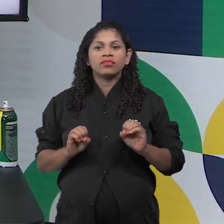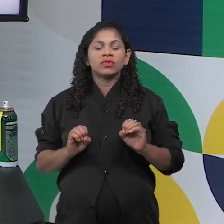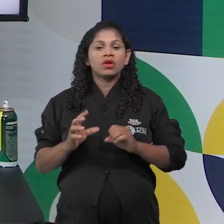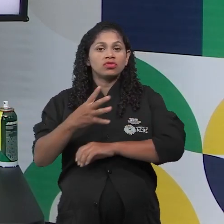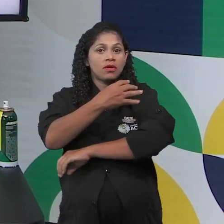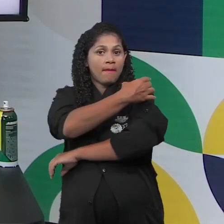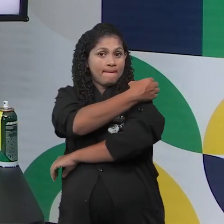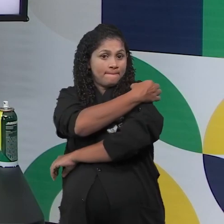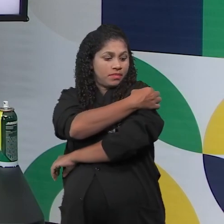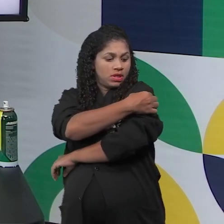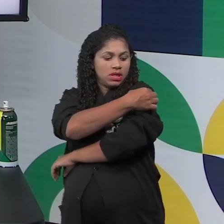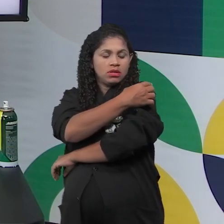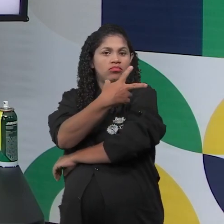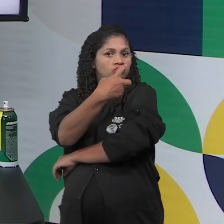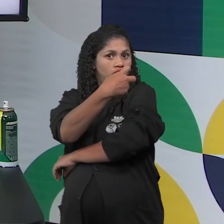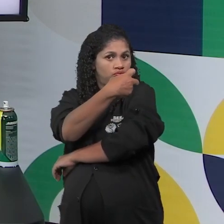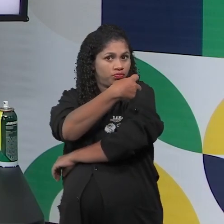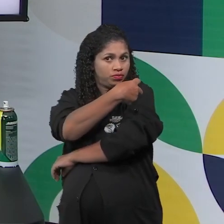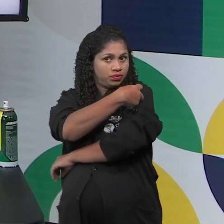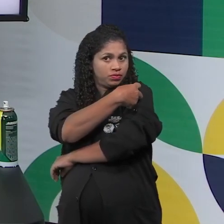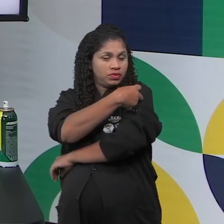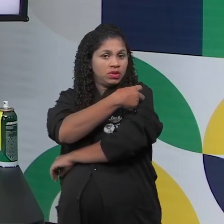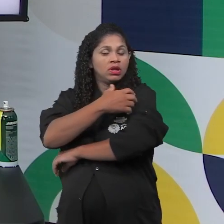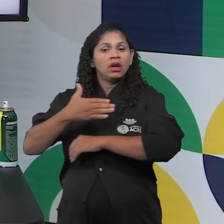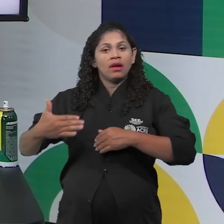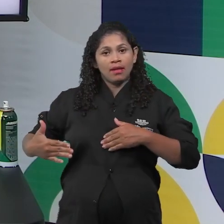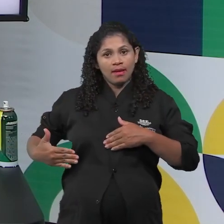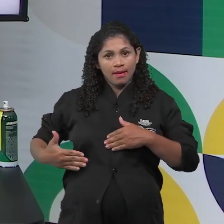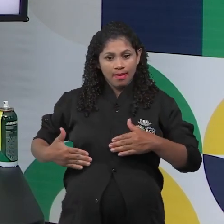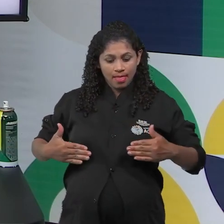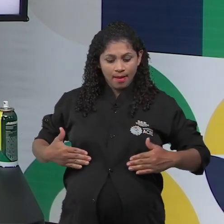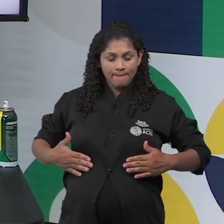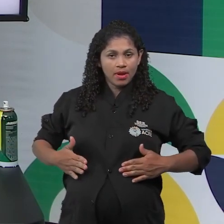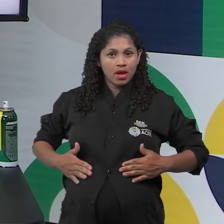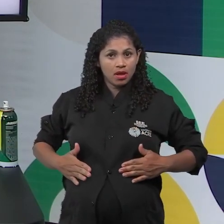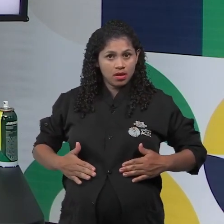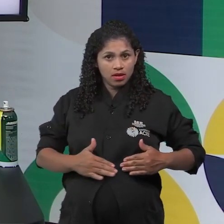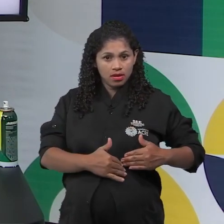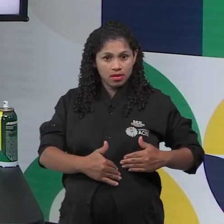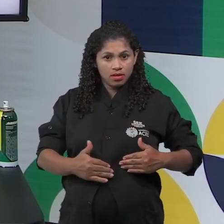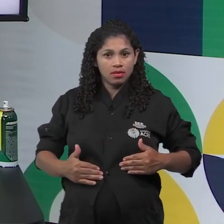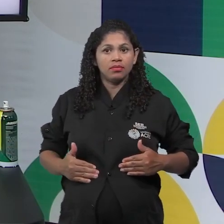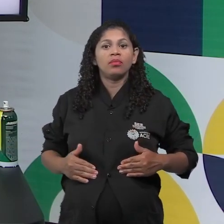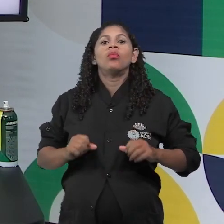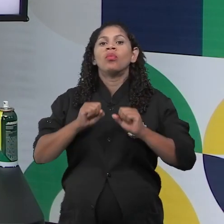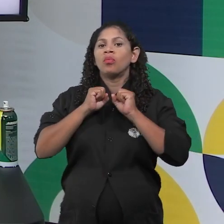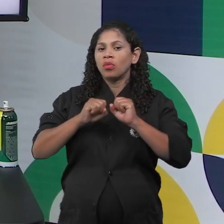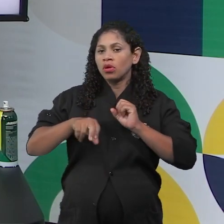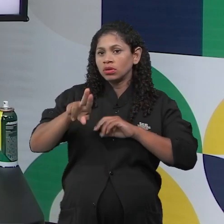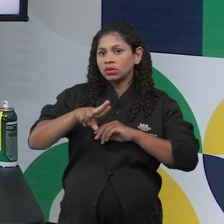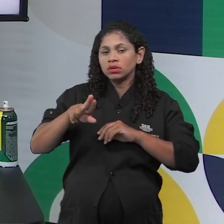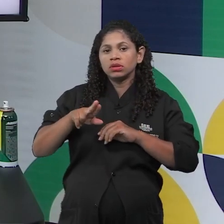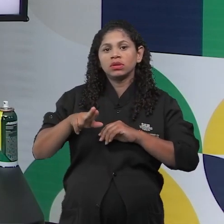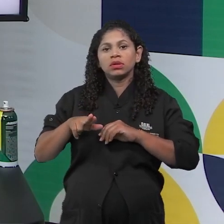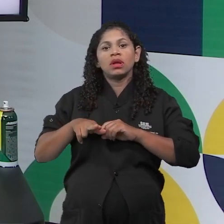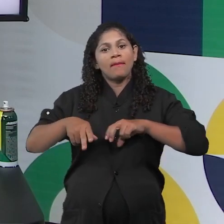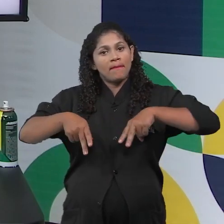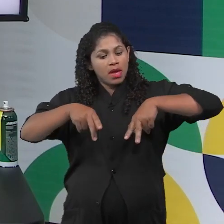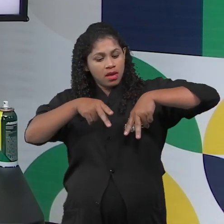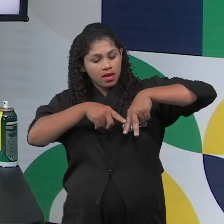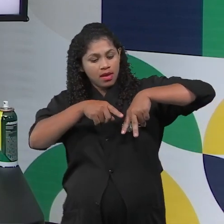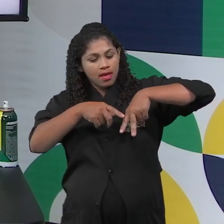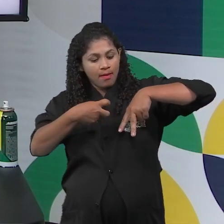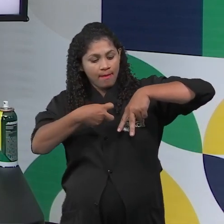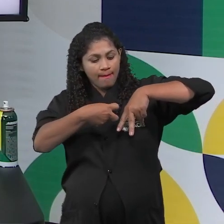região posterior do braço, aqui na região da barriga, pode ser também aplicado na região da perna e também aqui na